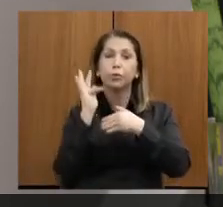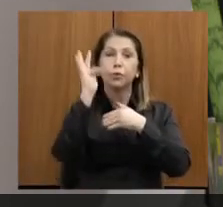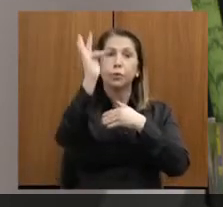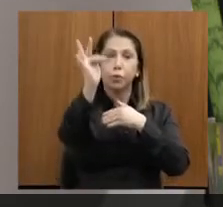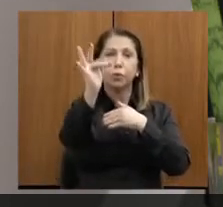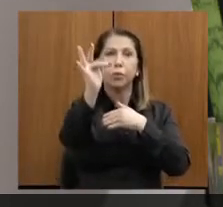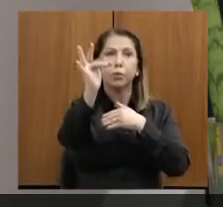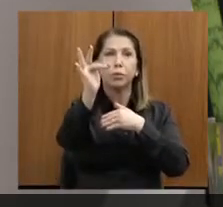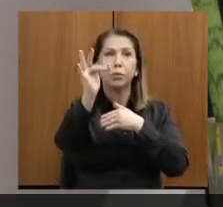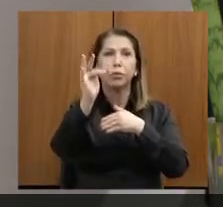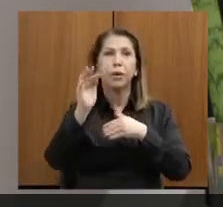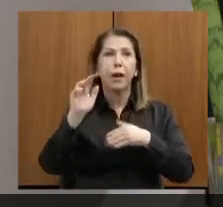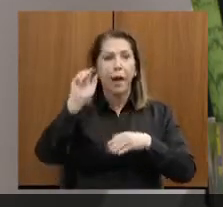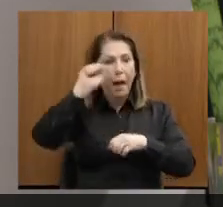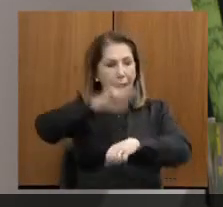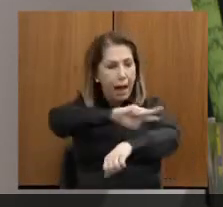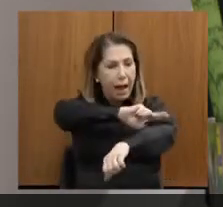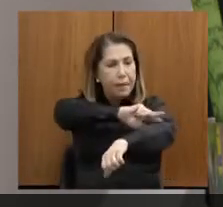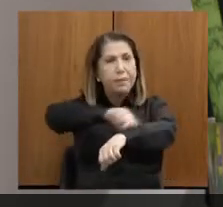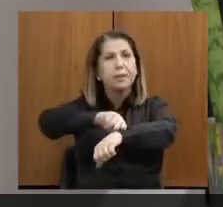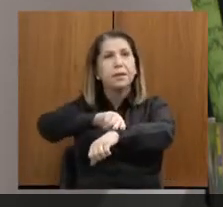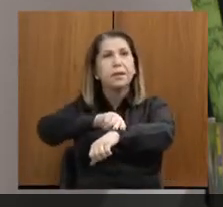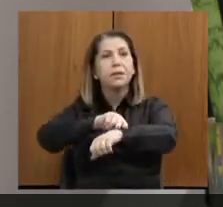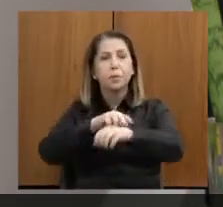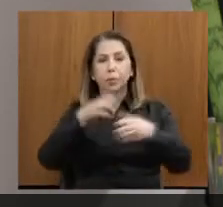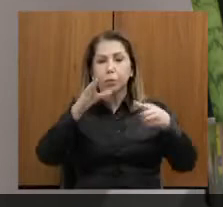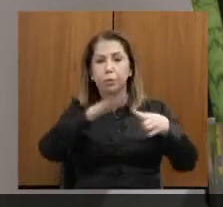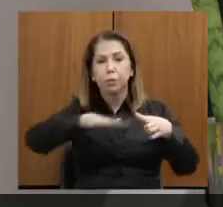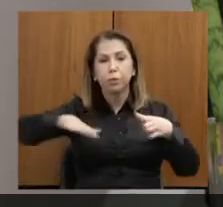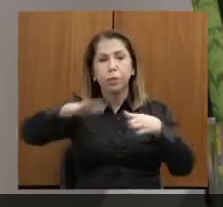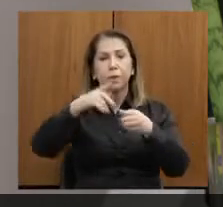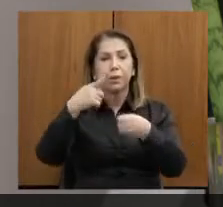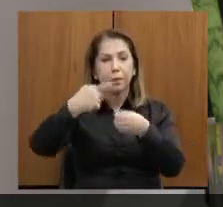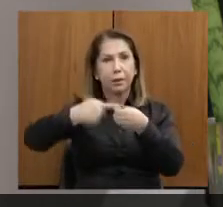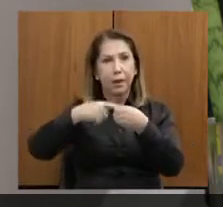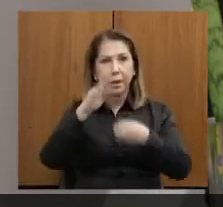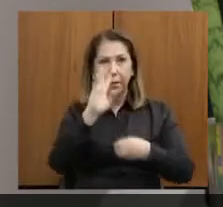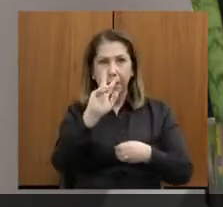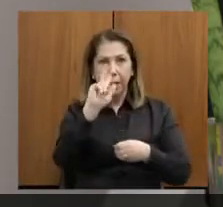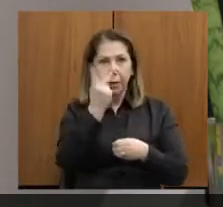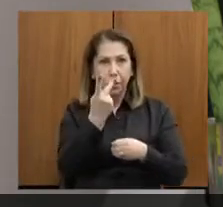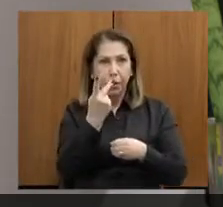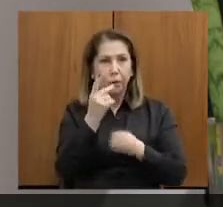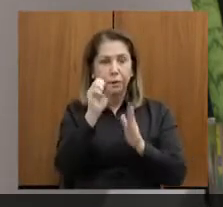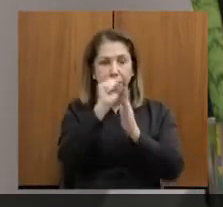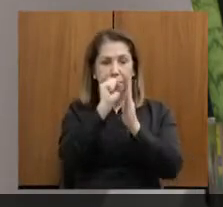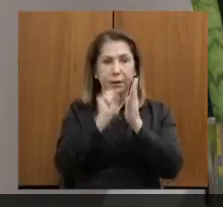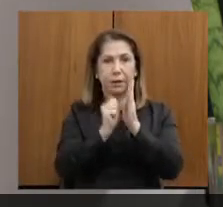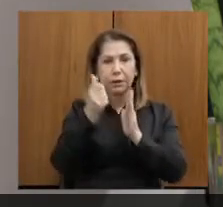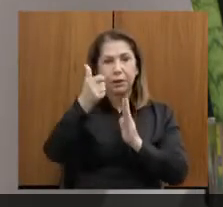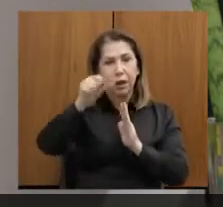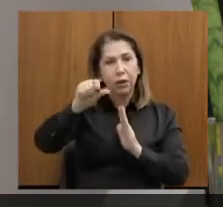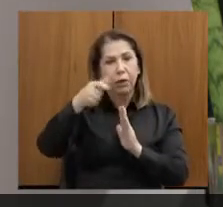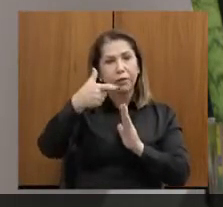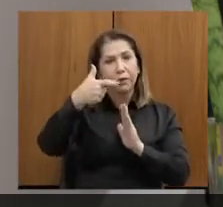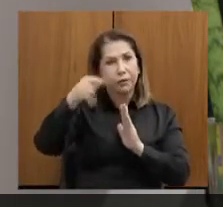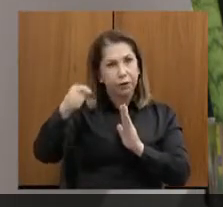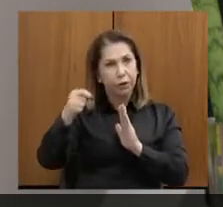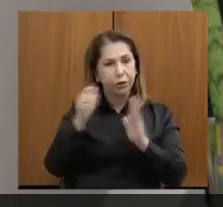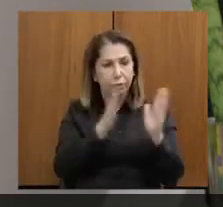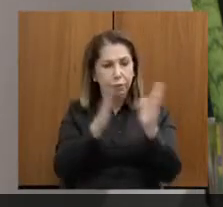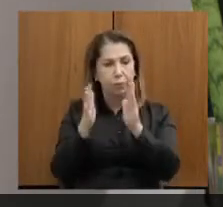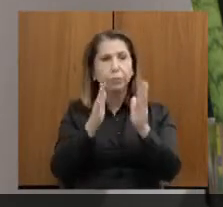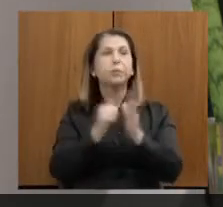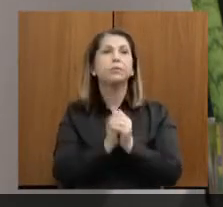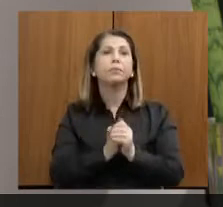planejado racismo e e do espaço urbano em Belo Horizonte séculos 19 e 20 tem